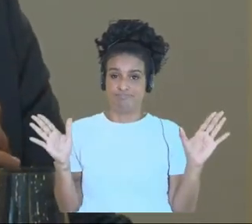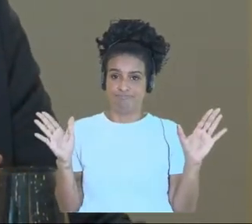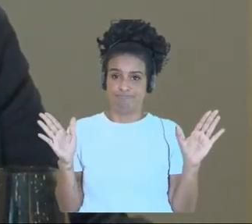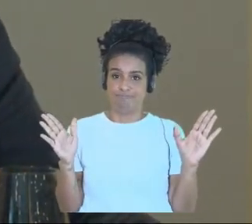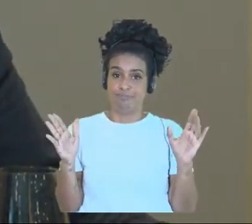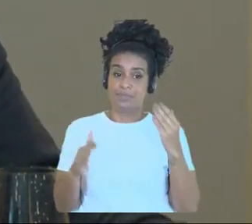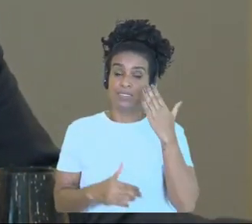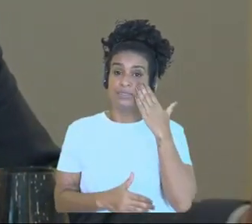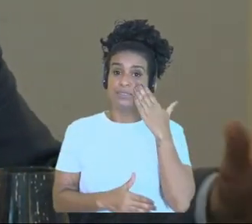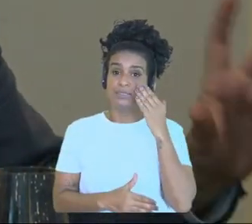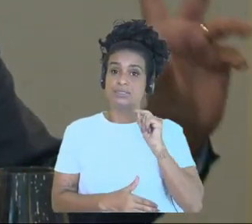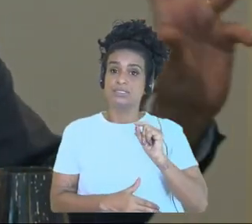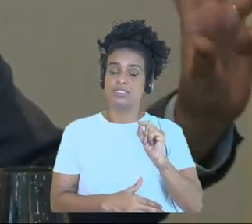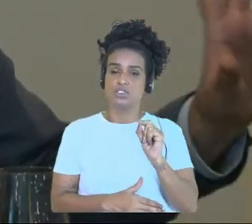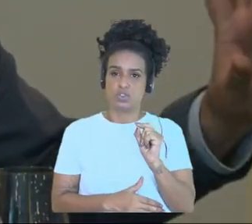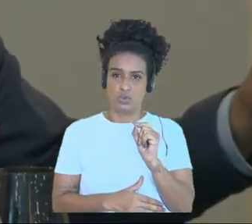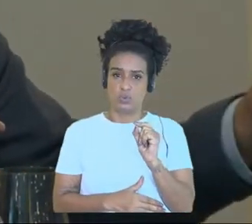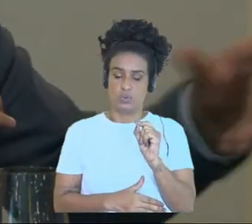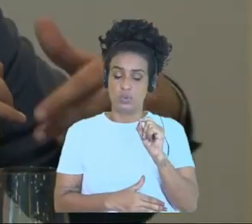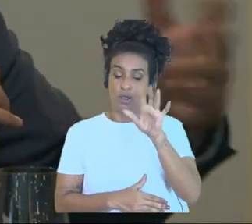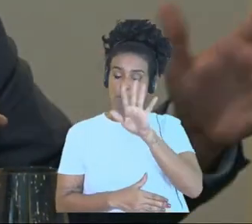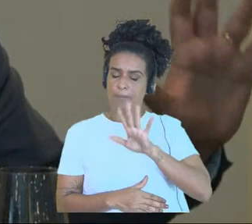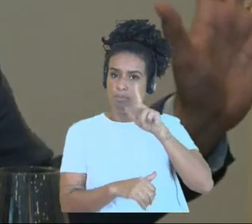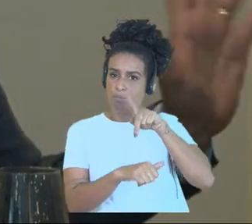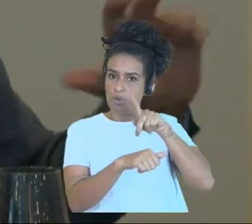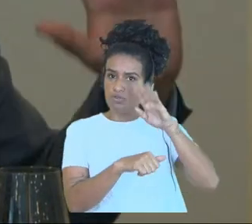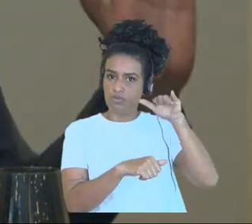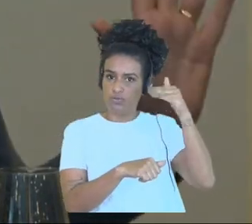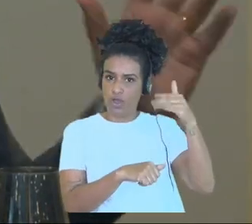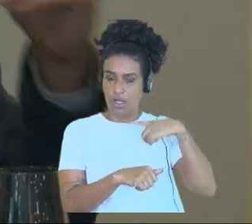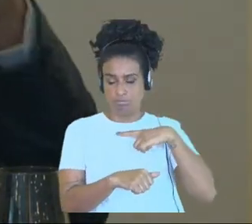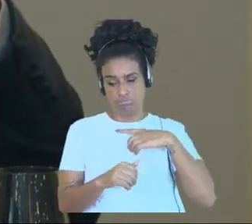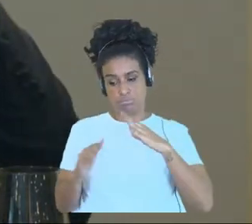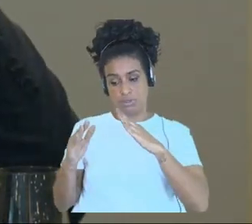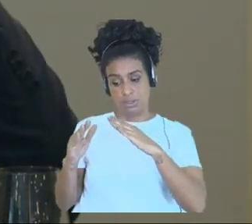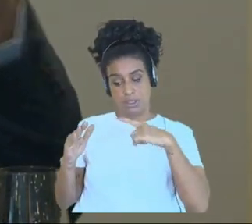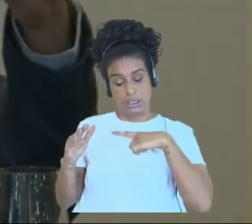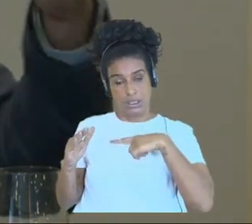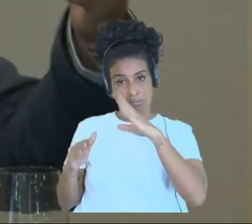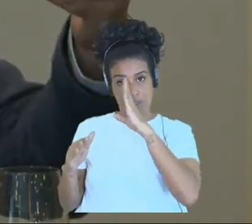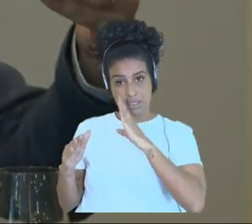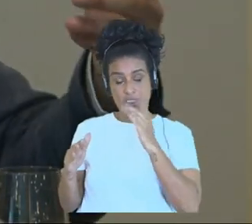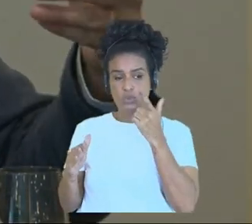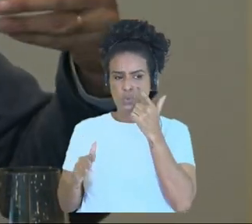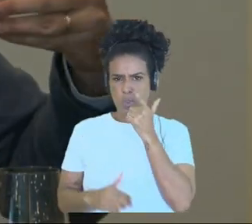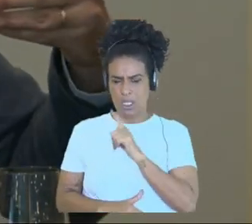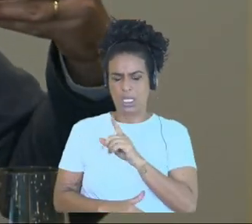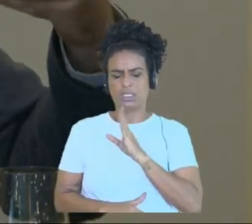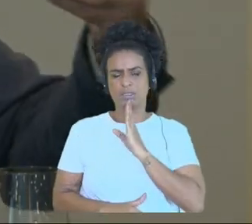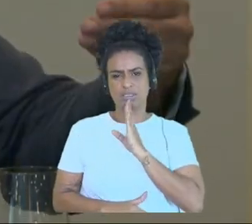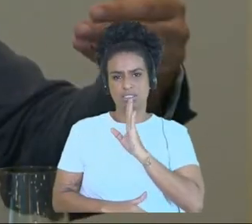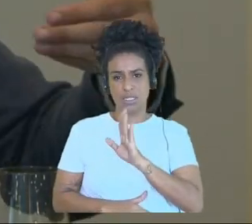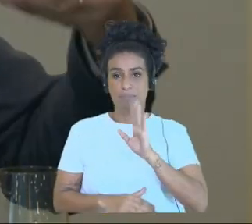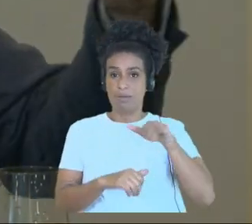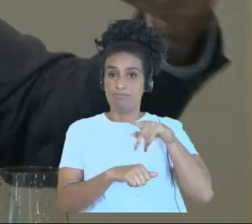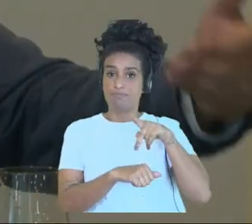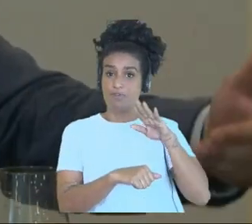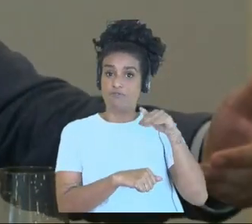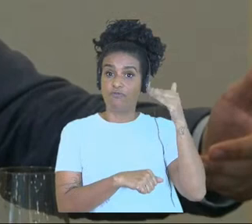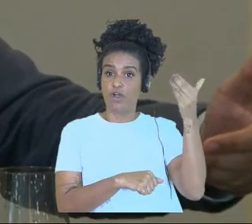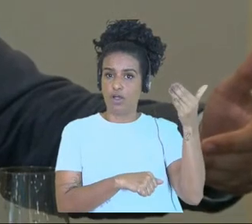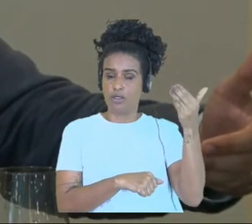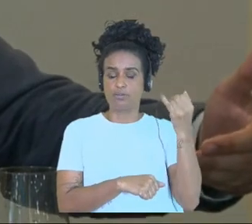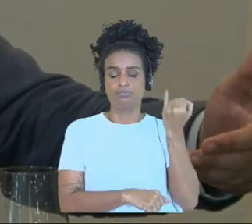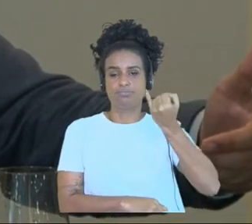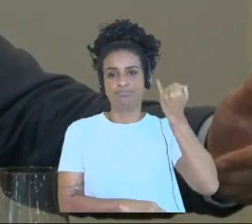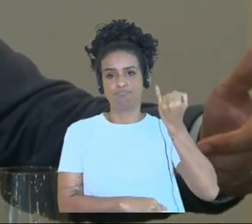e entender, no plano da política externa, é claro, no plano doméstico, é claro que já entende, mas entender que para fora também é